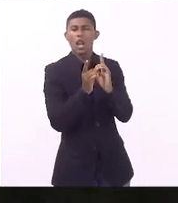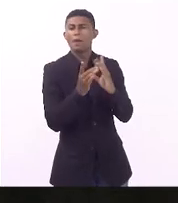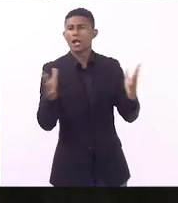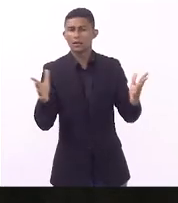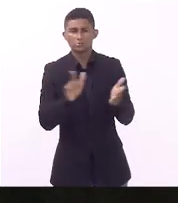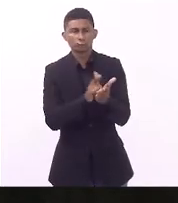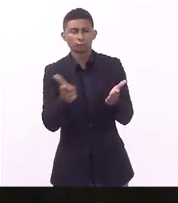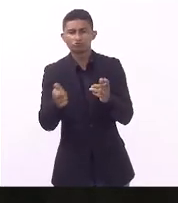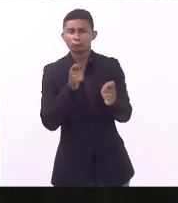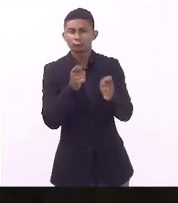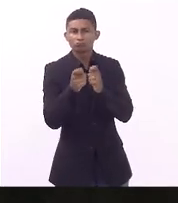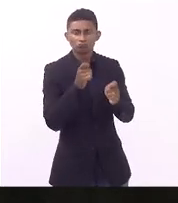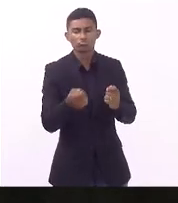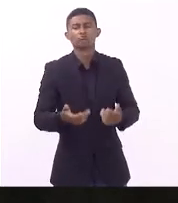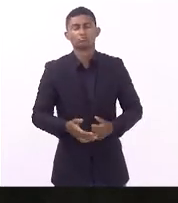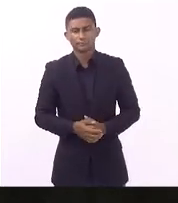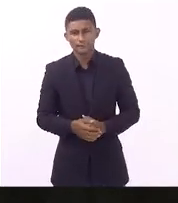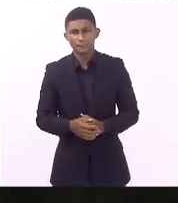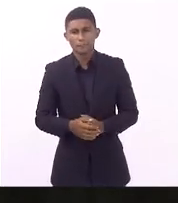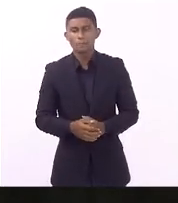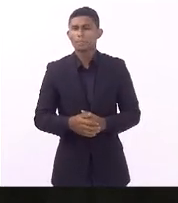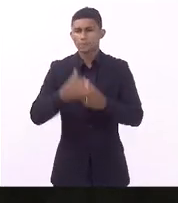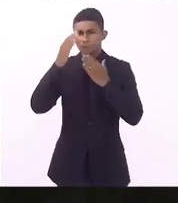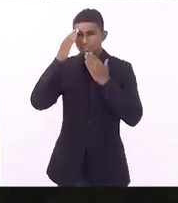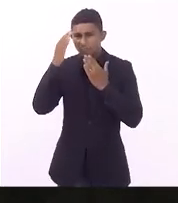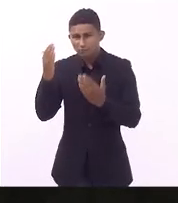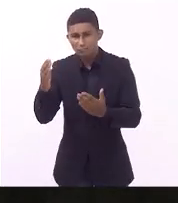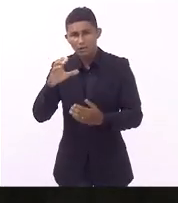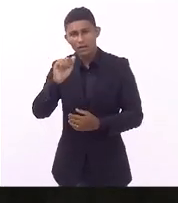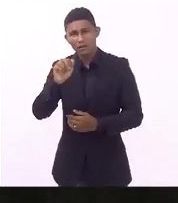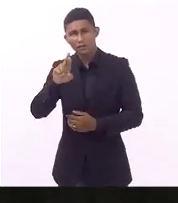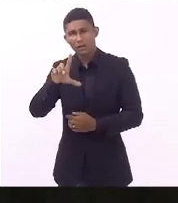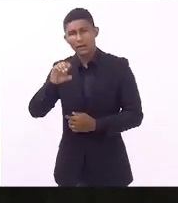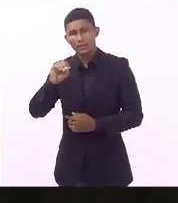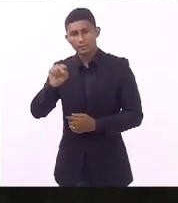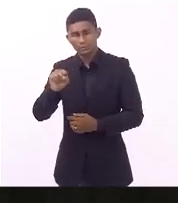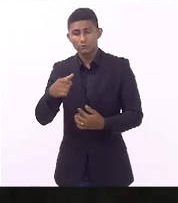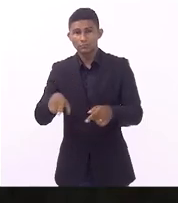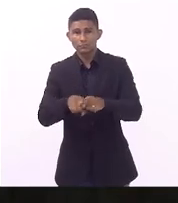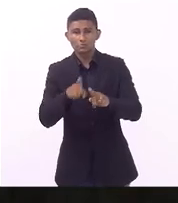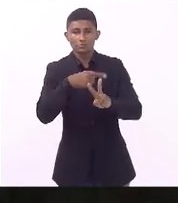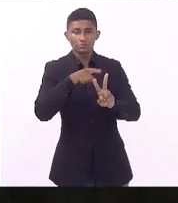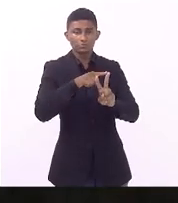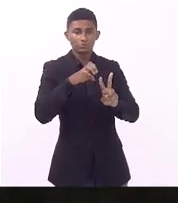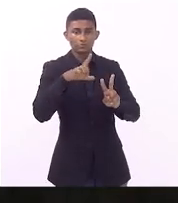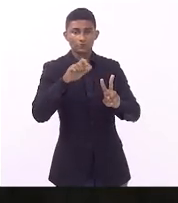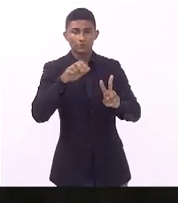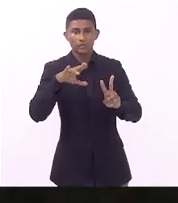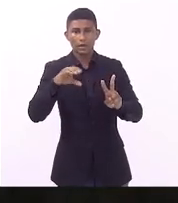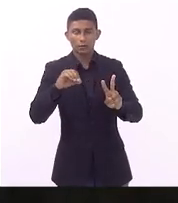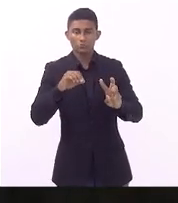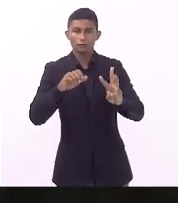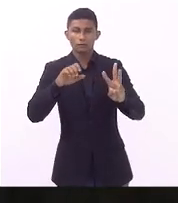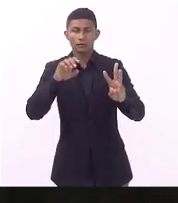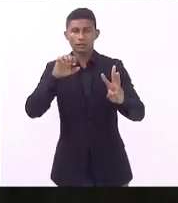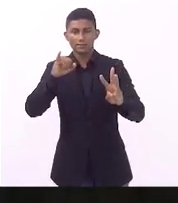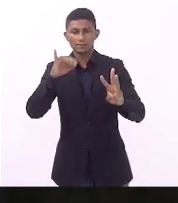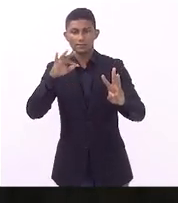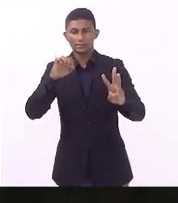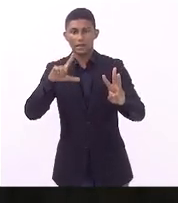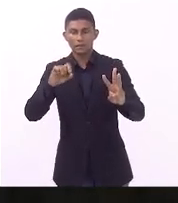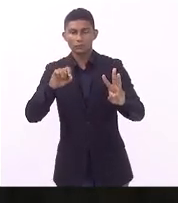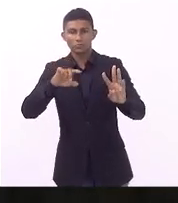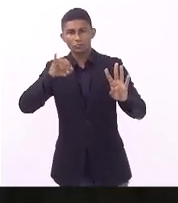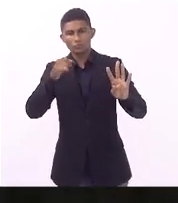jornalistas perseguidos e agredidos. Muito obrigado, Carlos Nicodemos, Cláudio Pereira de Souza Neto, Ítalo Aguiar, João